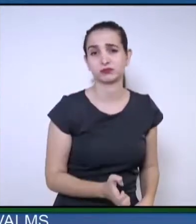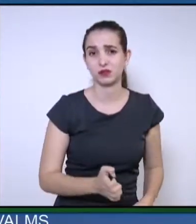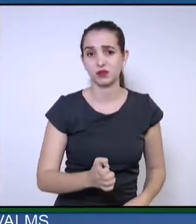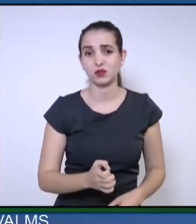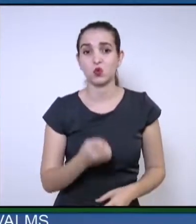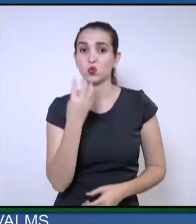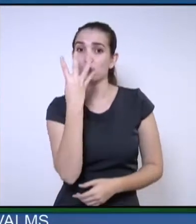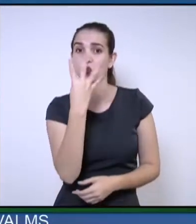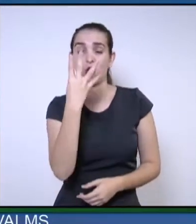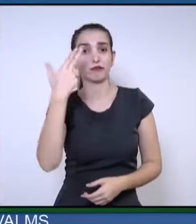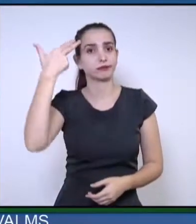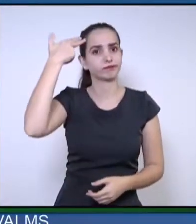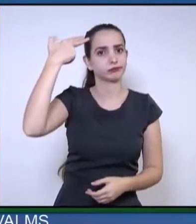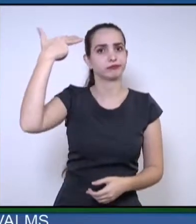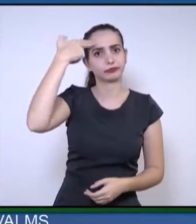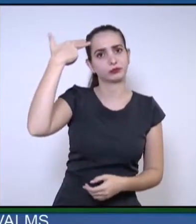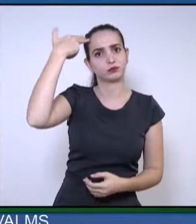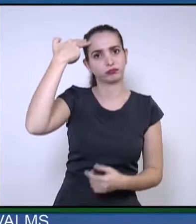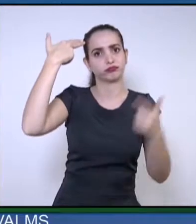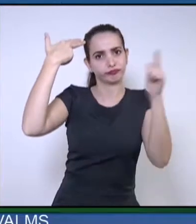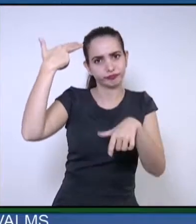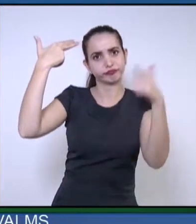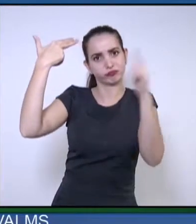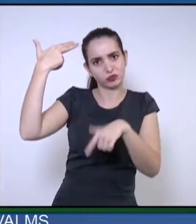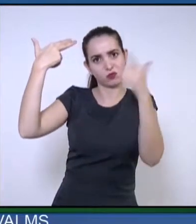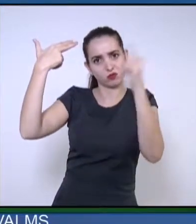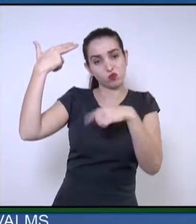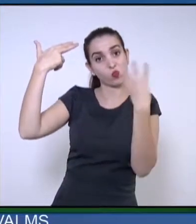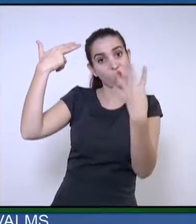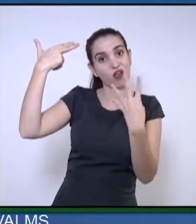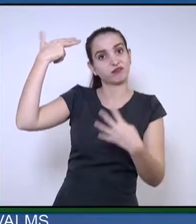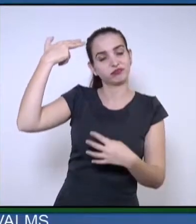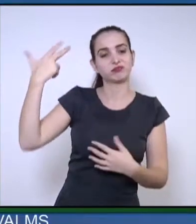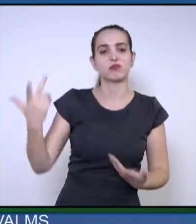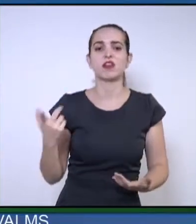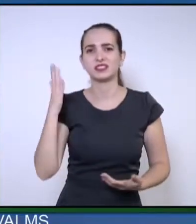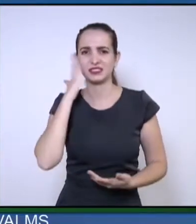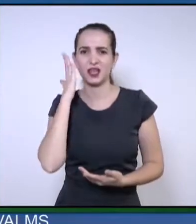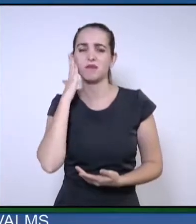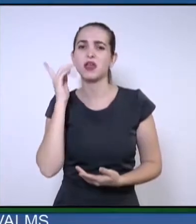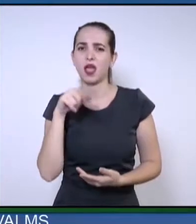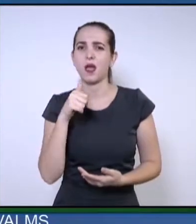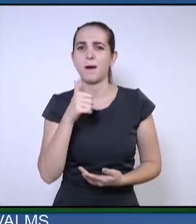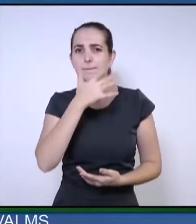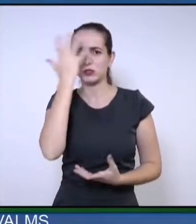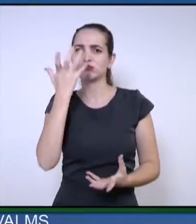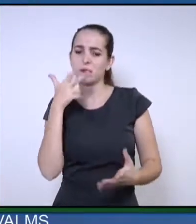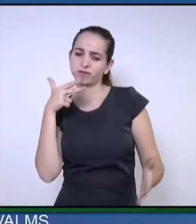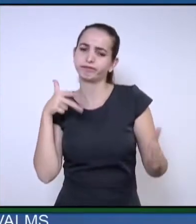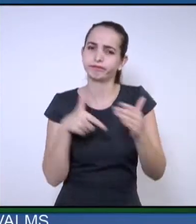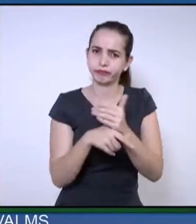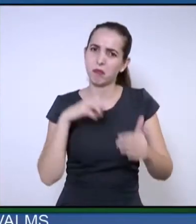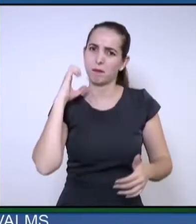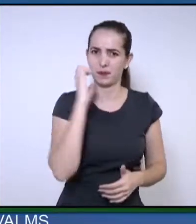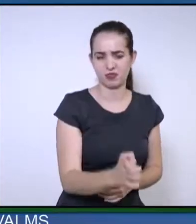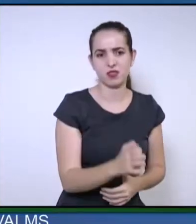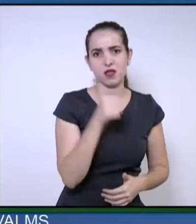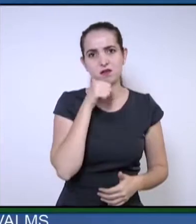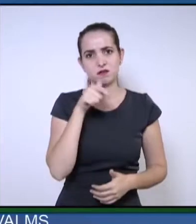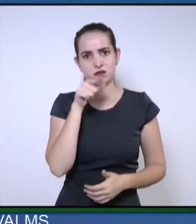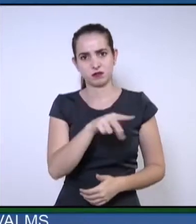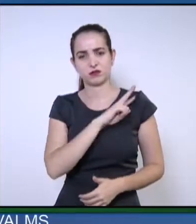Foram 4 tiros na cabeça, coisa de quem sabe atirar. Foram para matar, para dar um